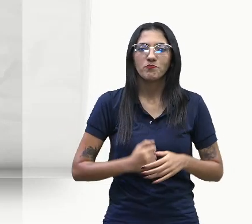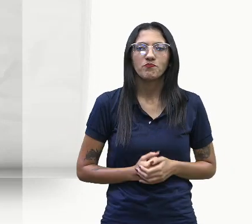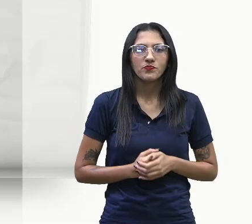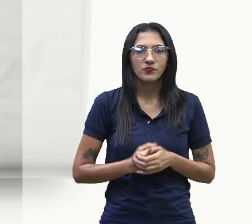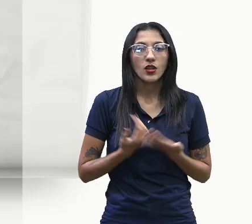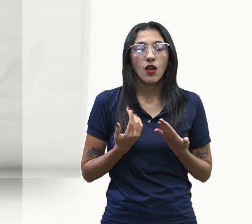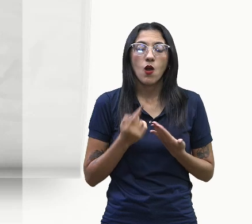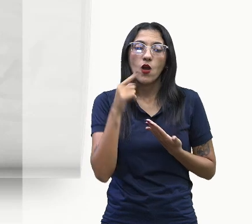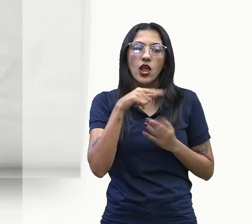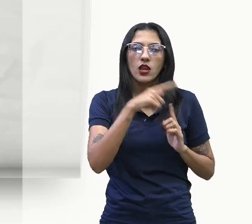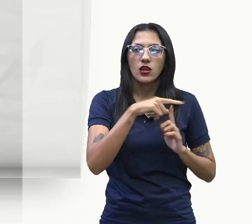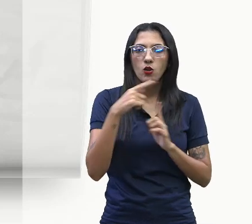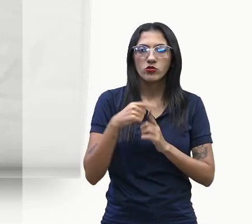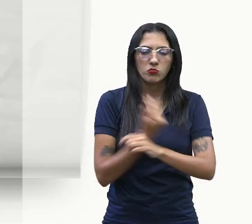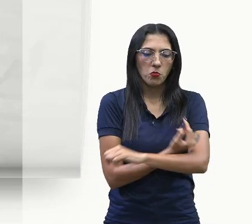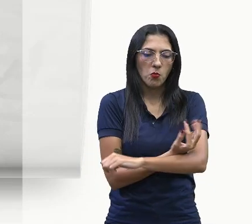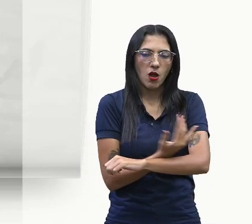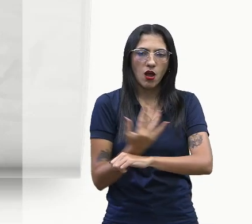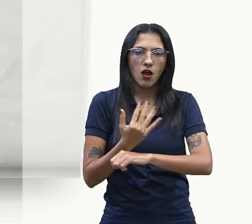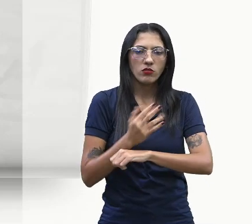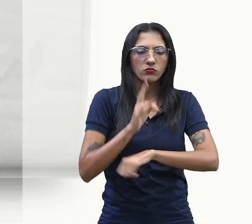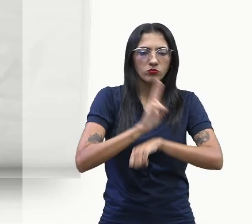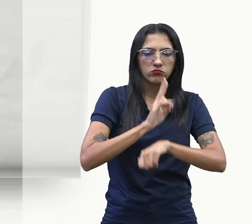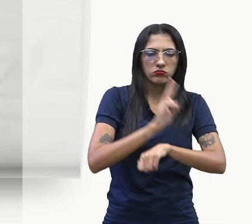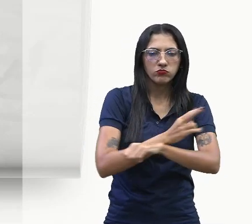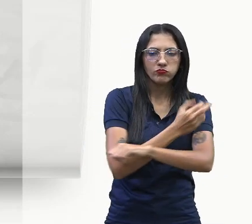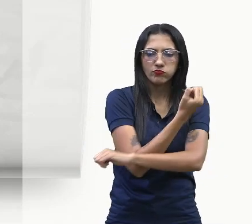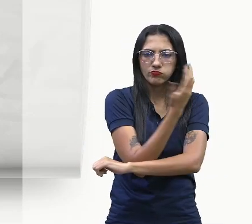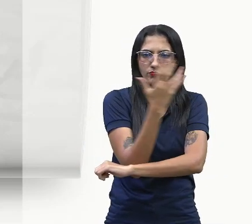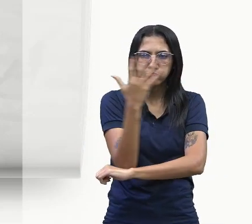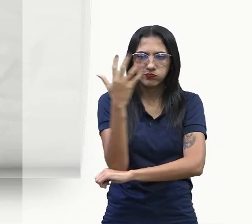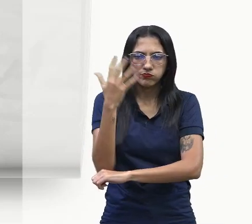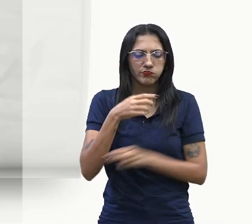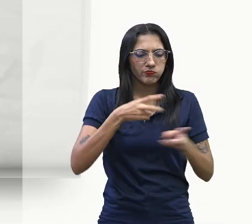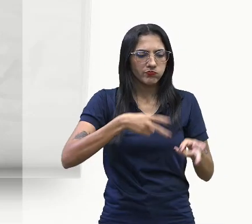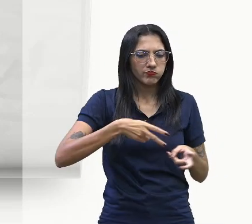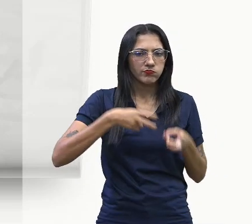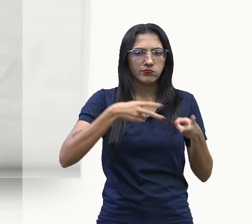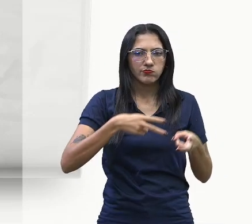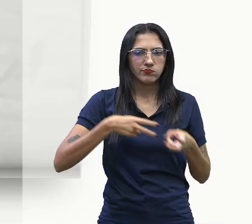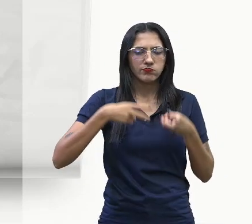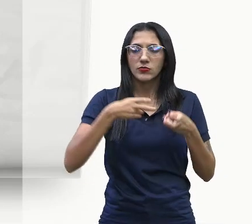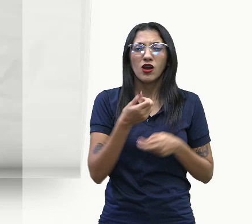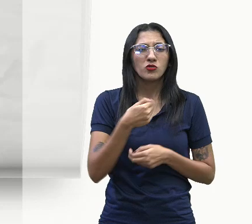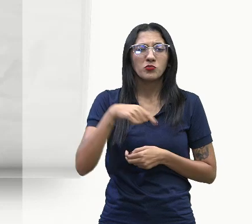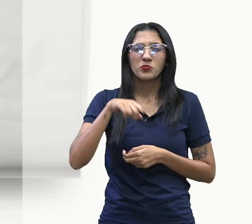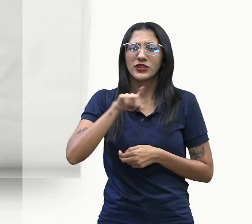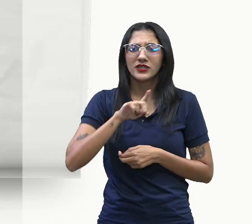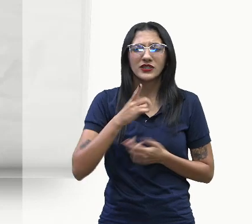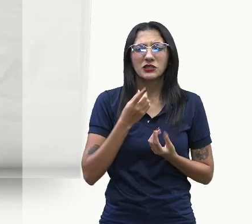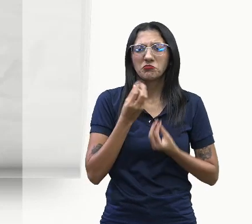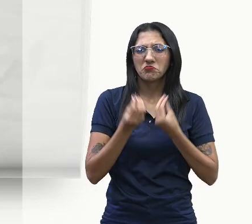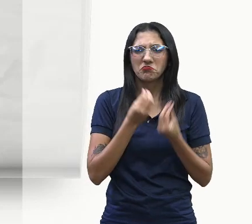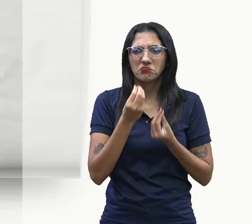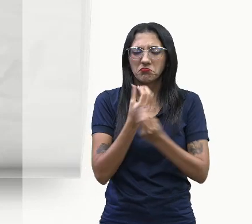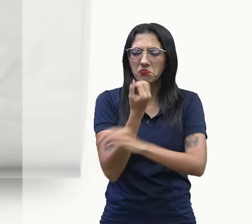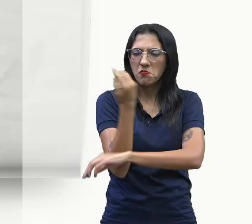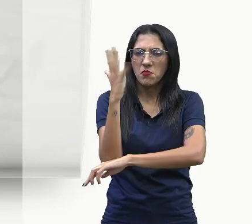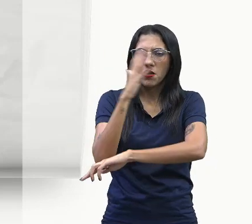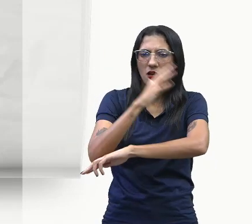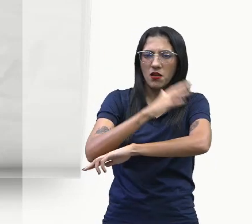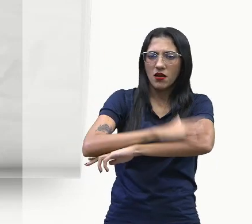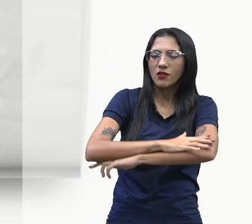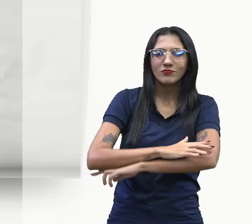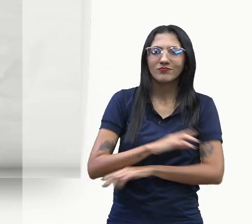forma extrativista, sem a necessidade de desmatamento, o fruto apoia